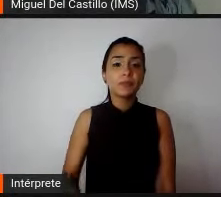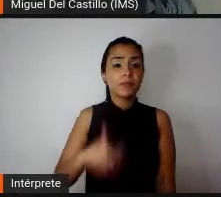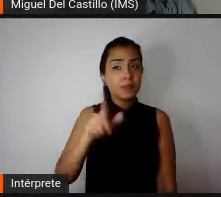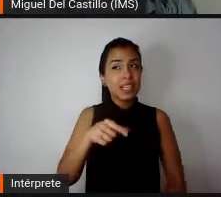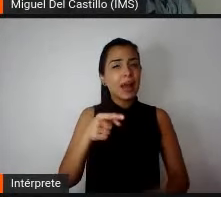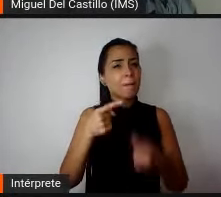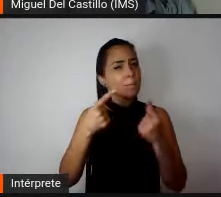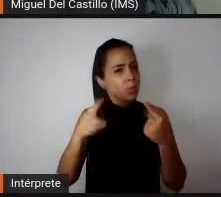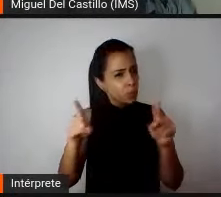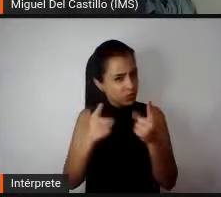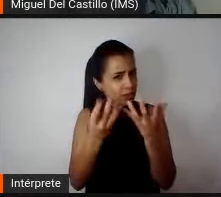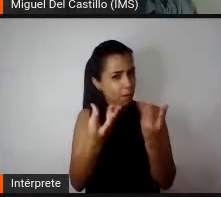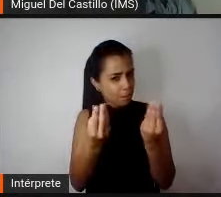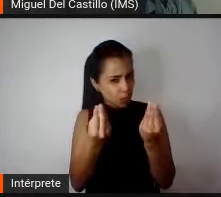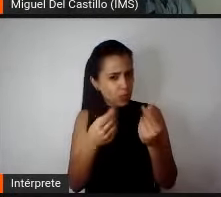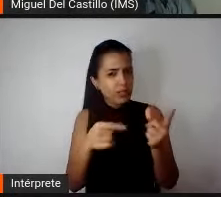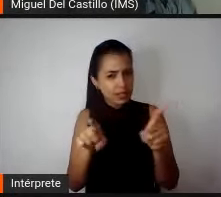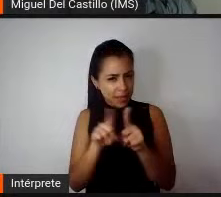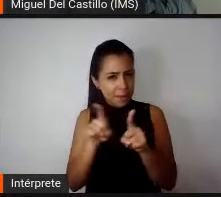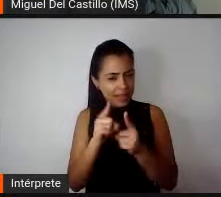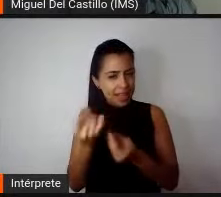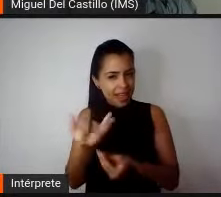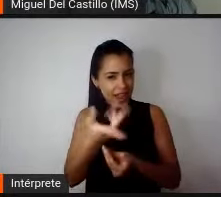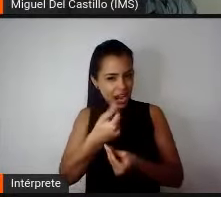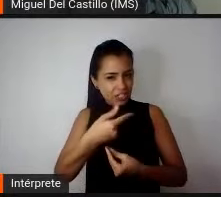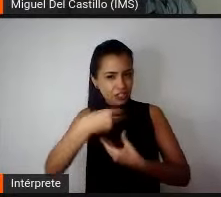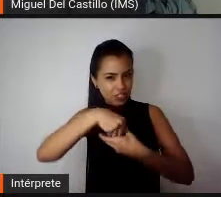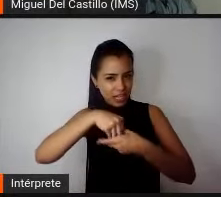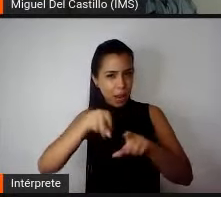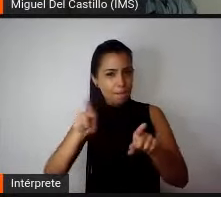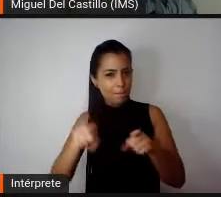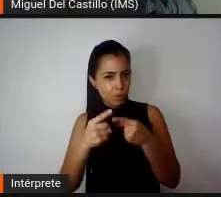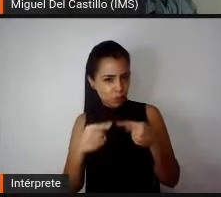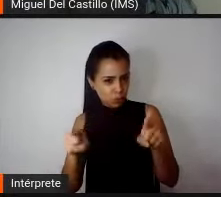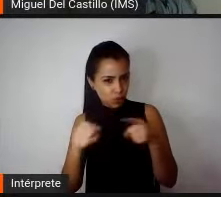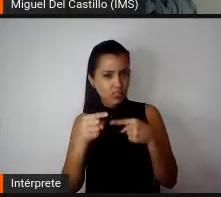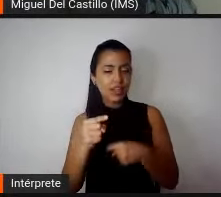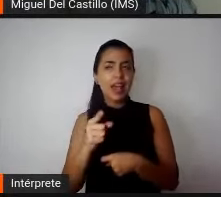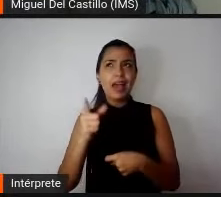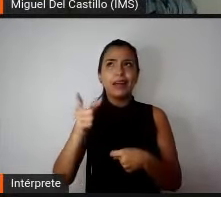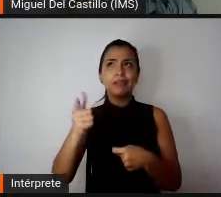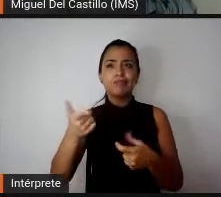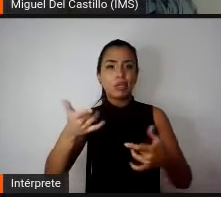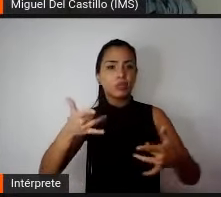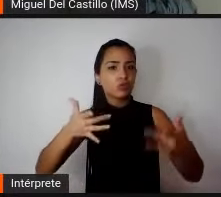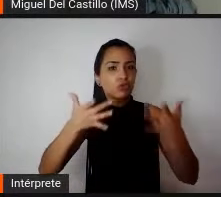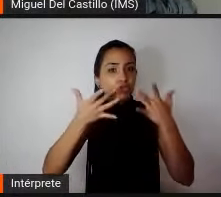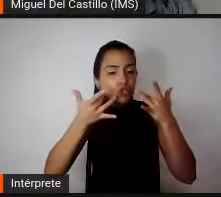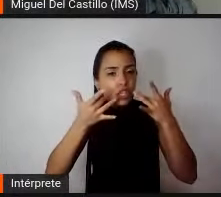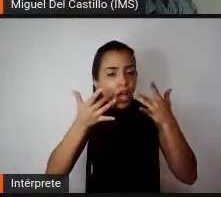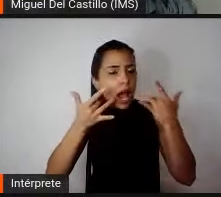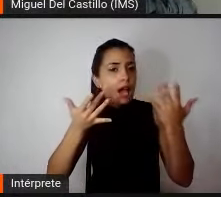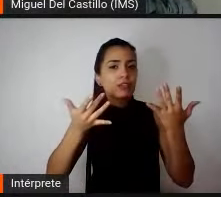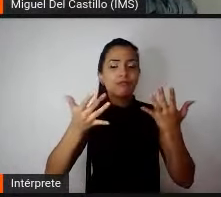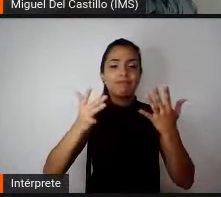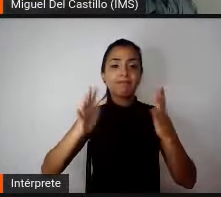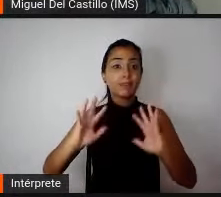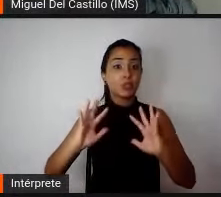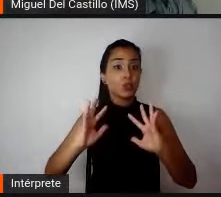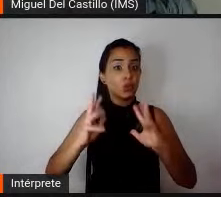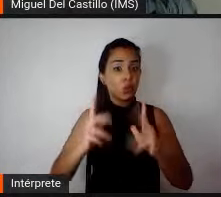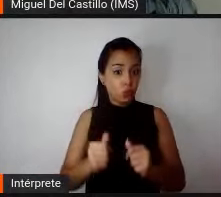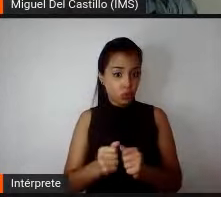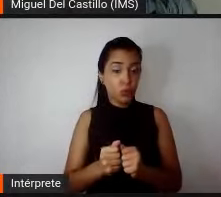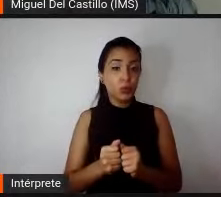música, não só em artes, era em música, era em teatro, era tudo. Isso, falando